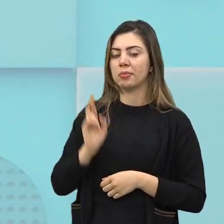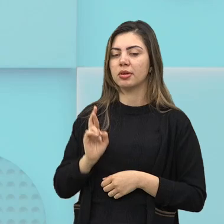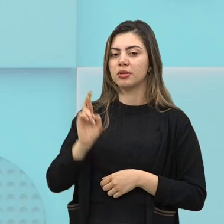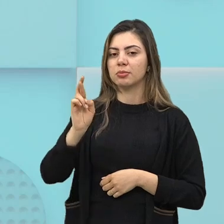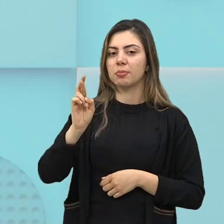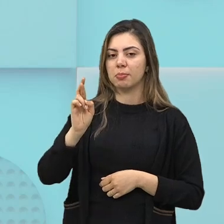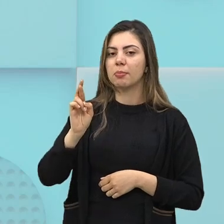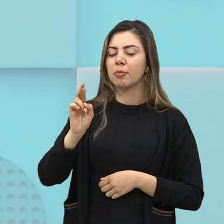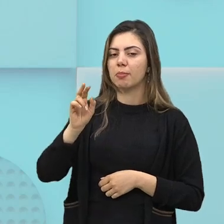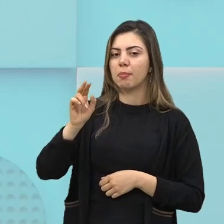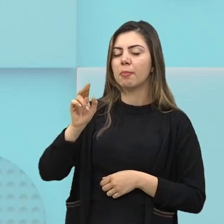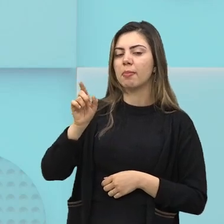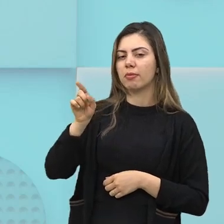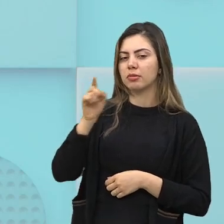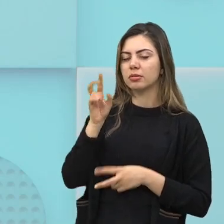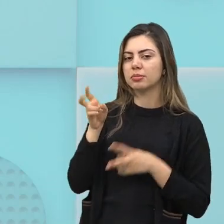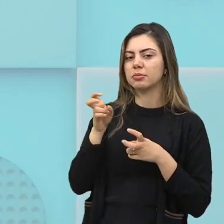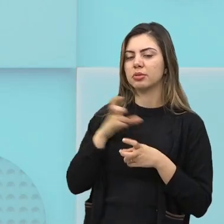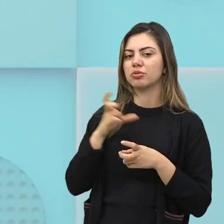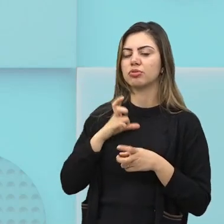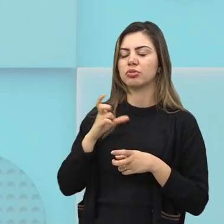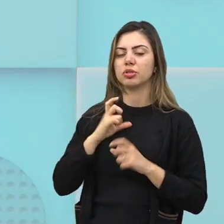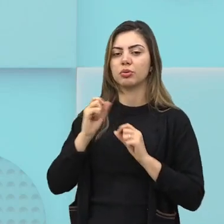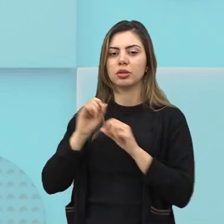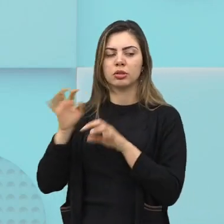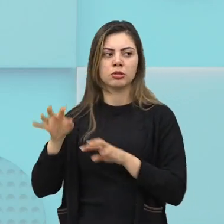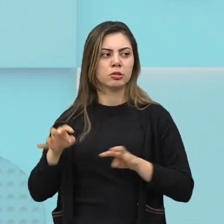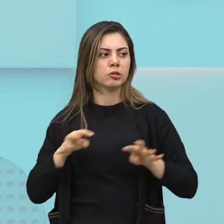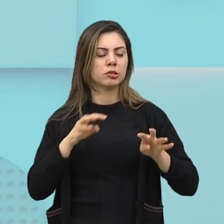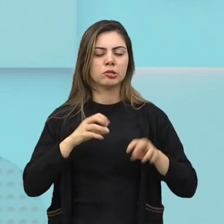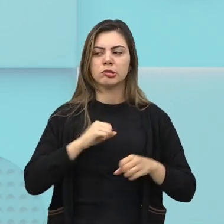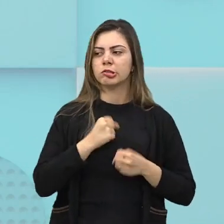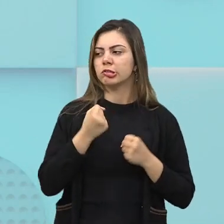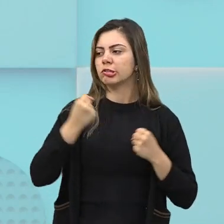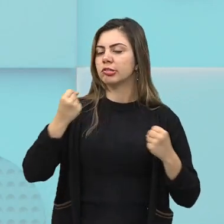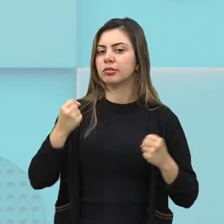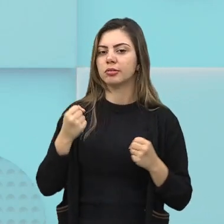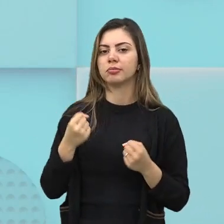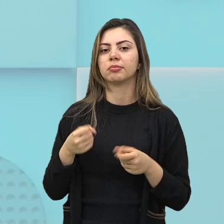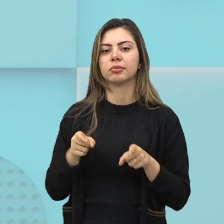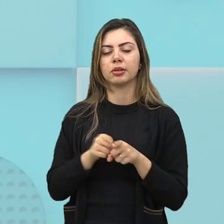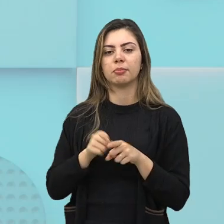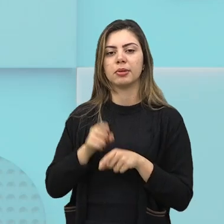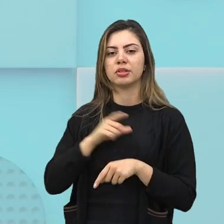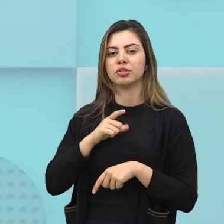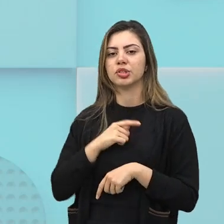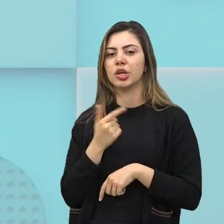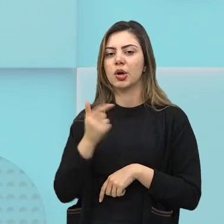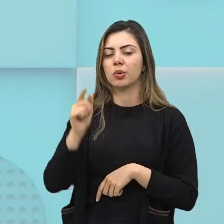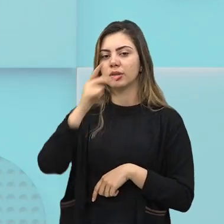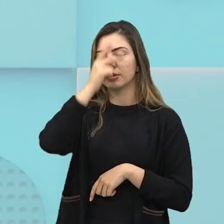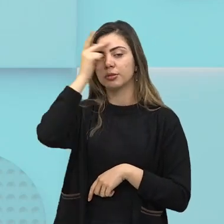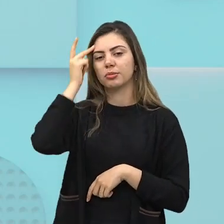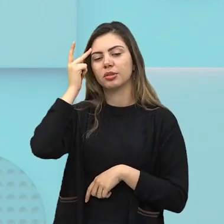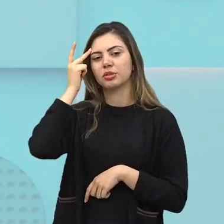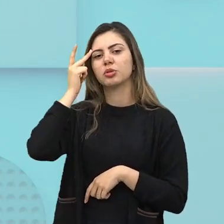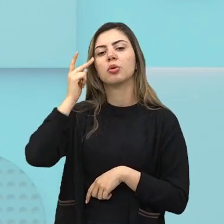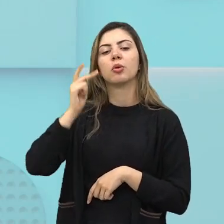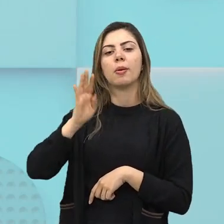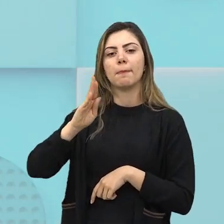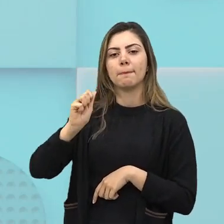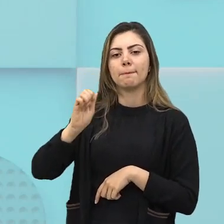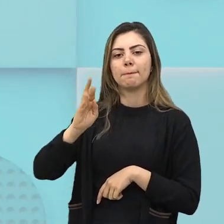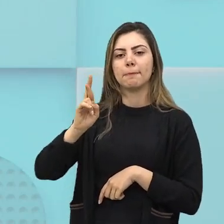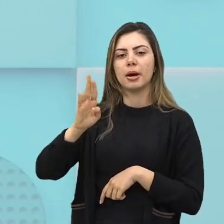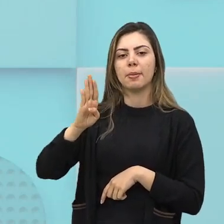muito positiva. Aí veio um outro barbeiro também que se revoltou com essa